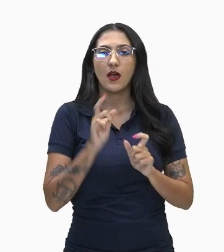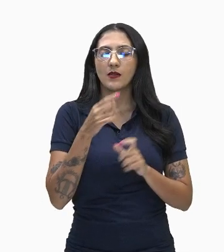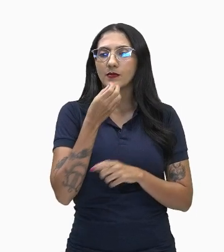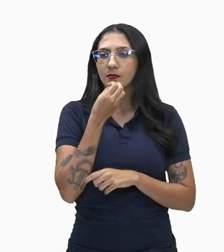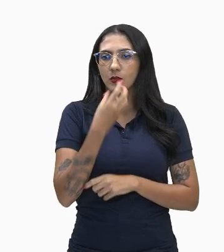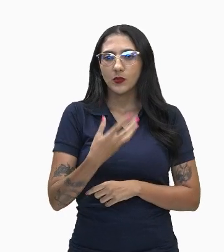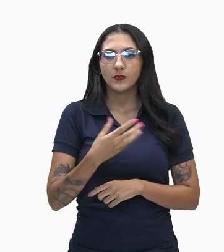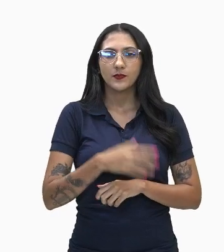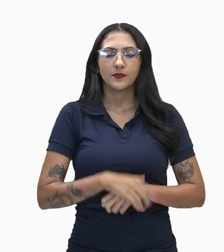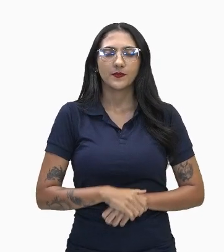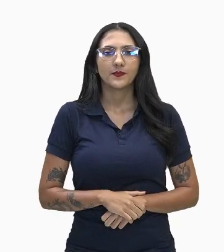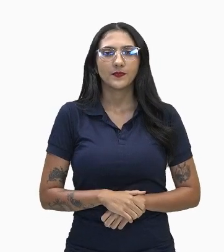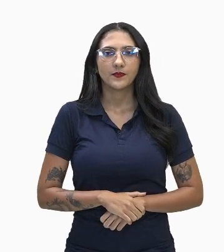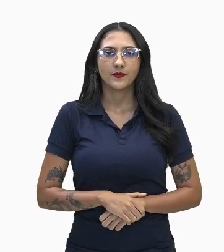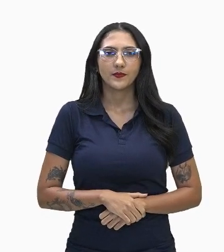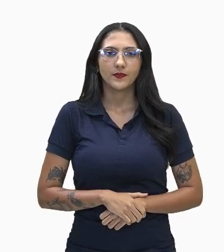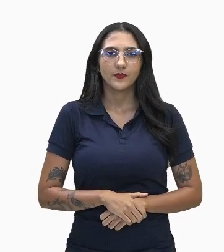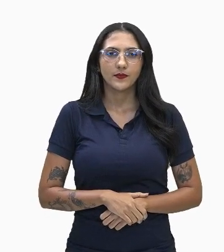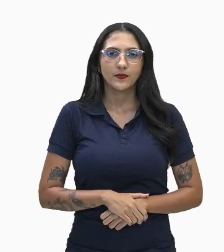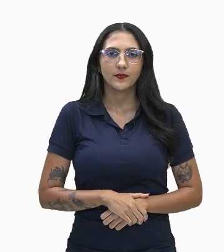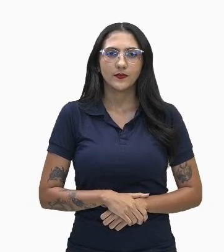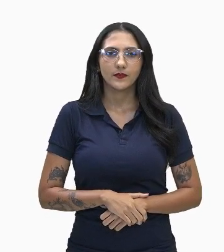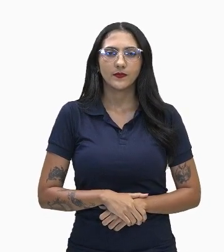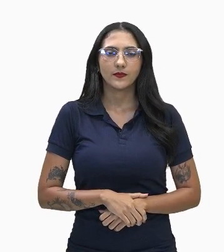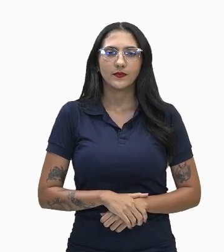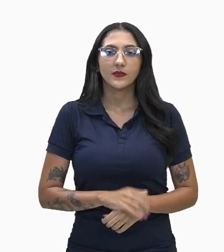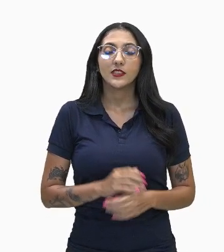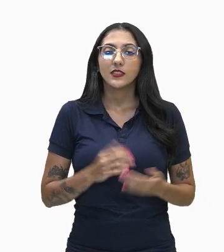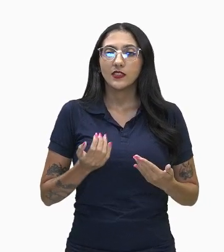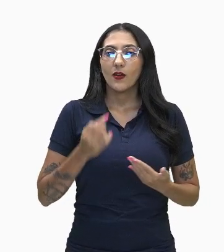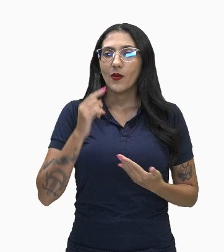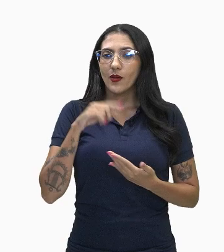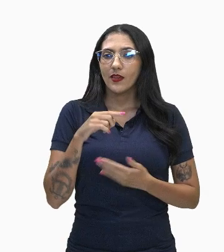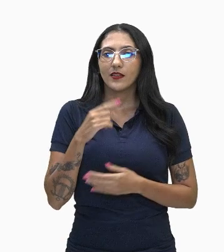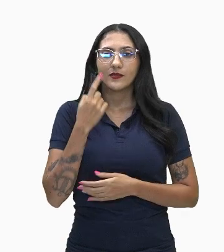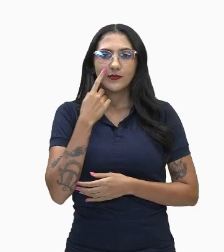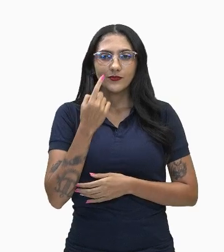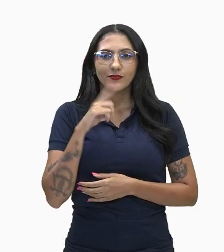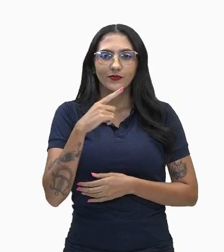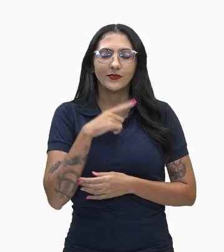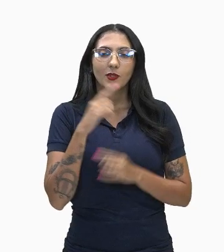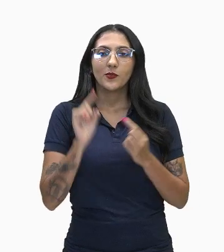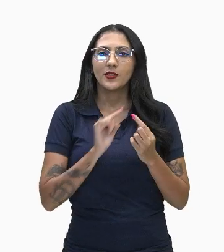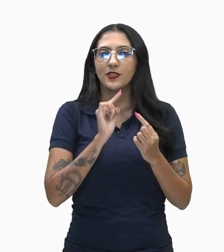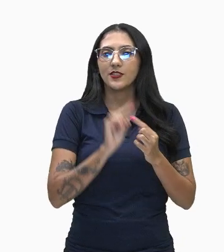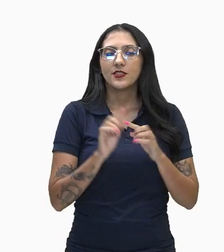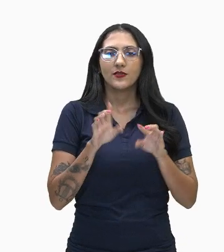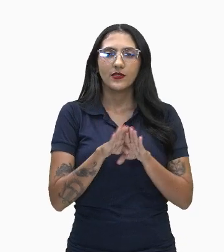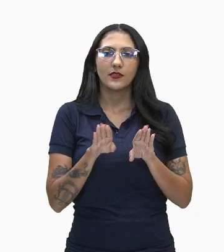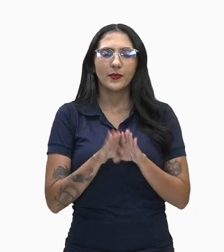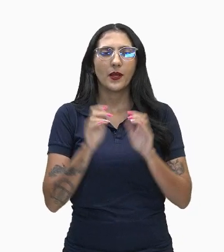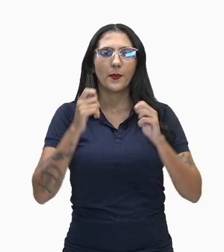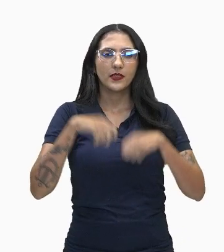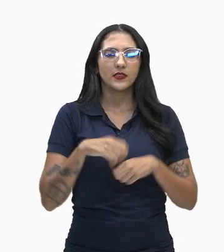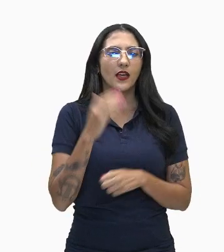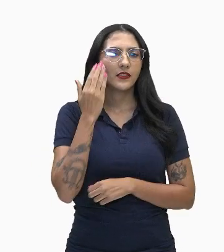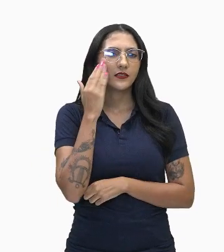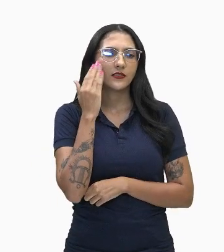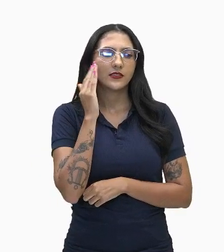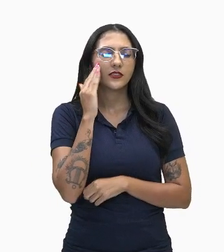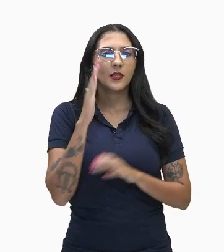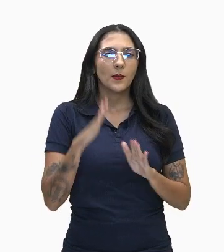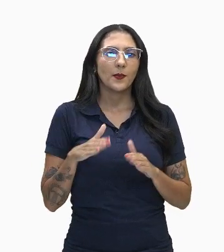certo? Então, um dos objetivos é esse, né? Então, ler com autonomia, compreender, entender